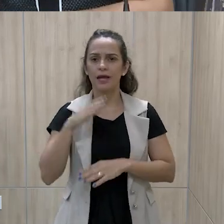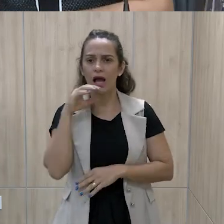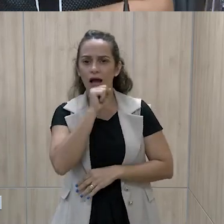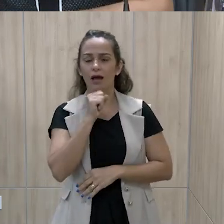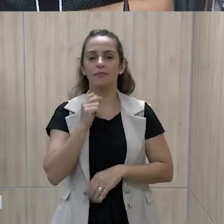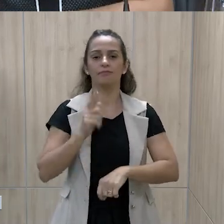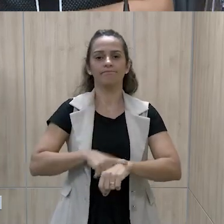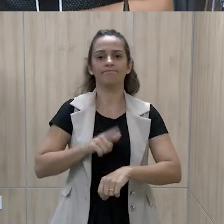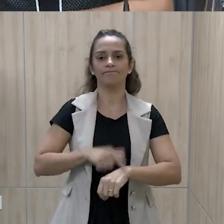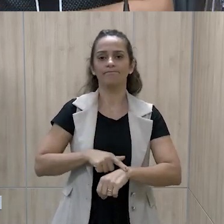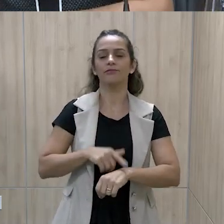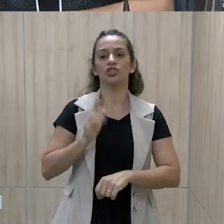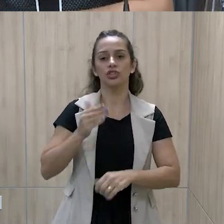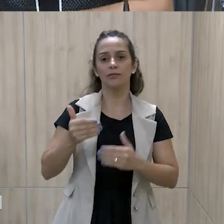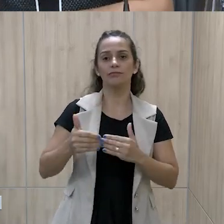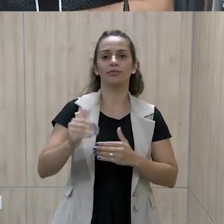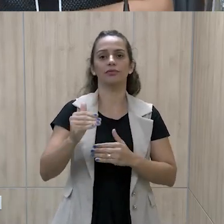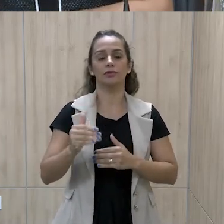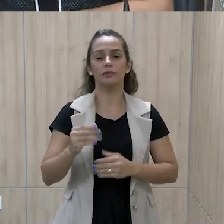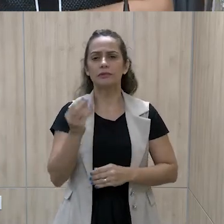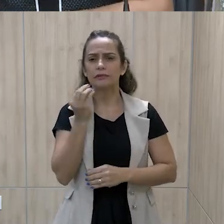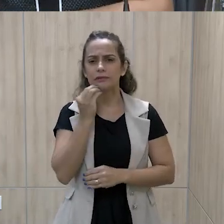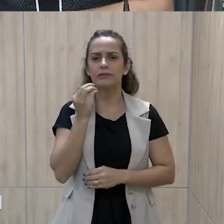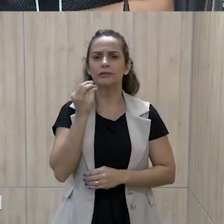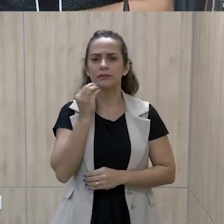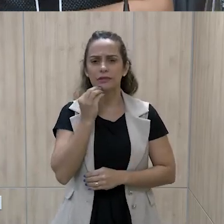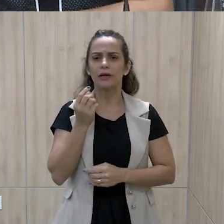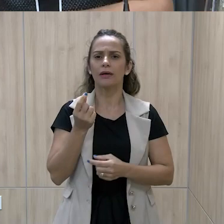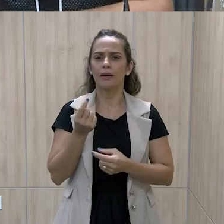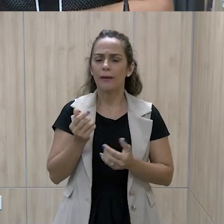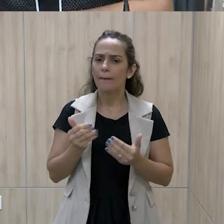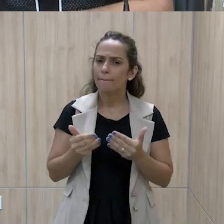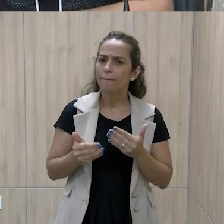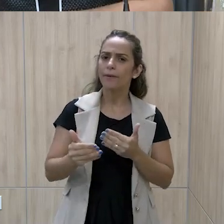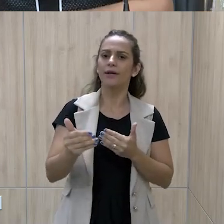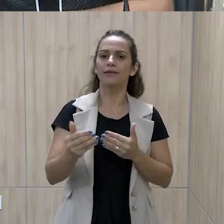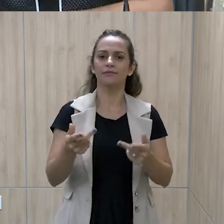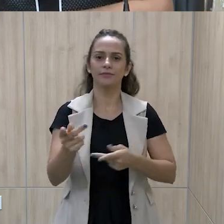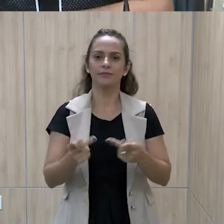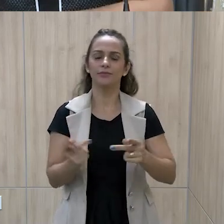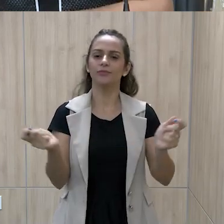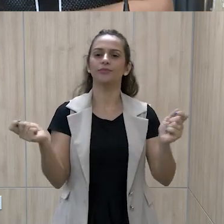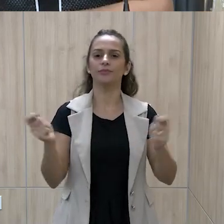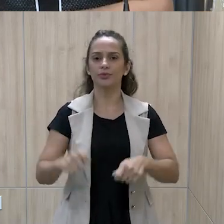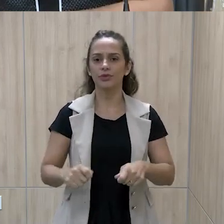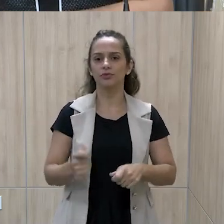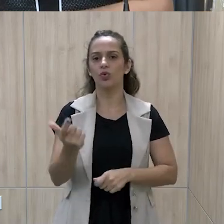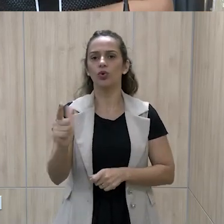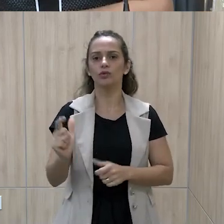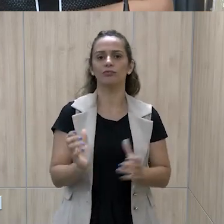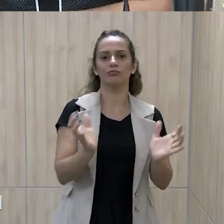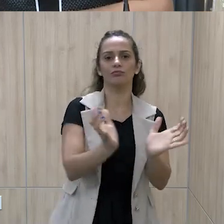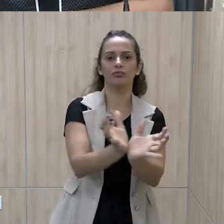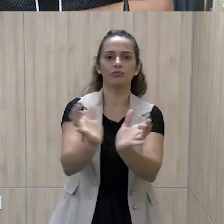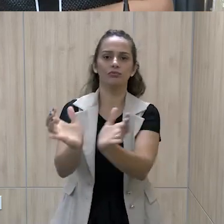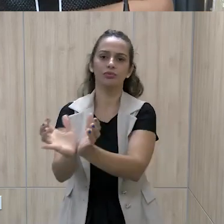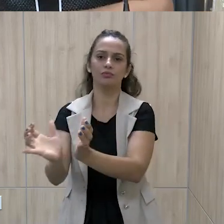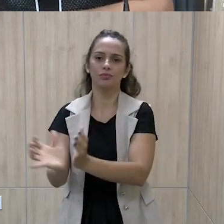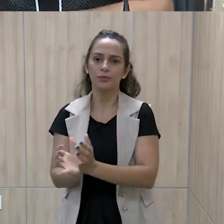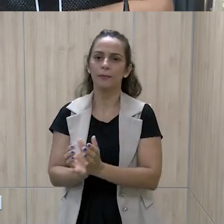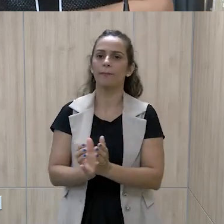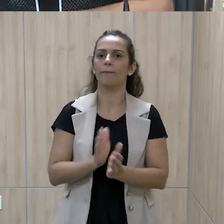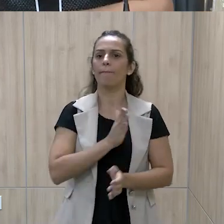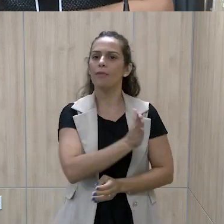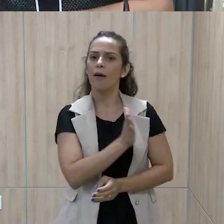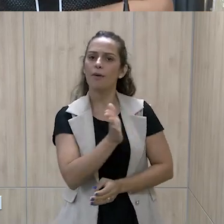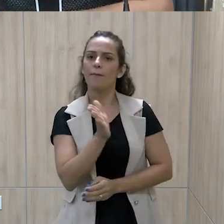a serenidade que nós estamos já com adiantada da hora mas eu tô tentando avançar nos projetos para que eles possam entrar nas outras comissões